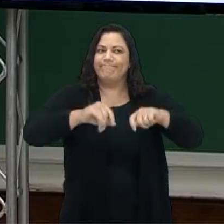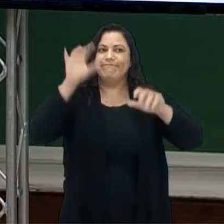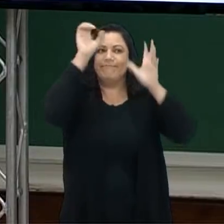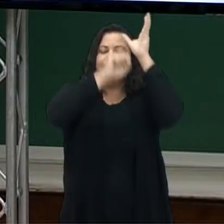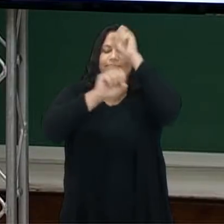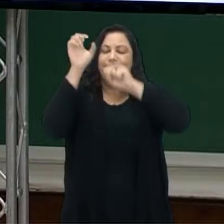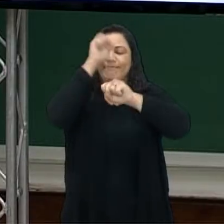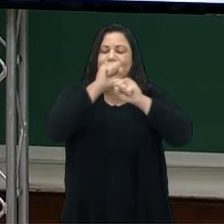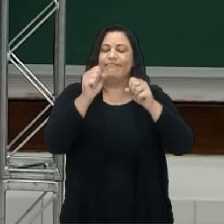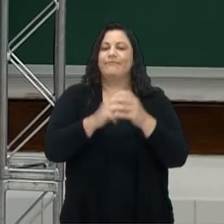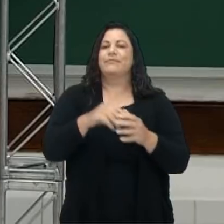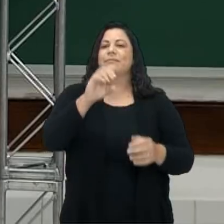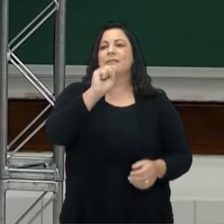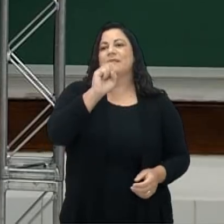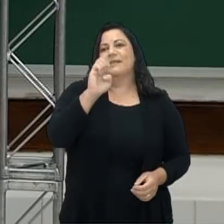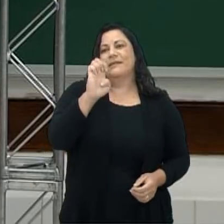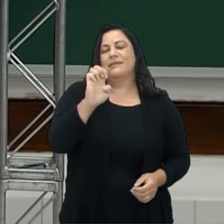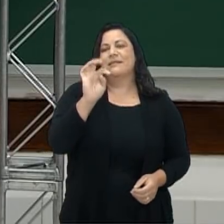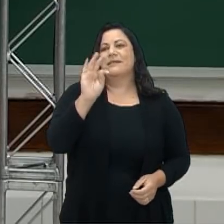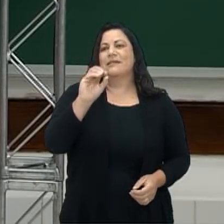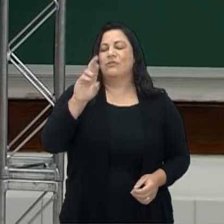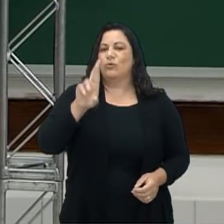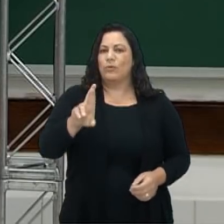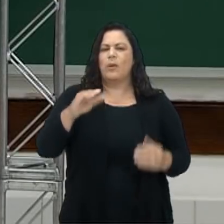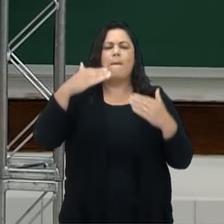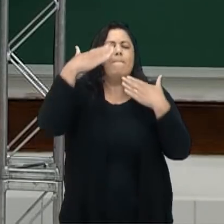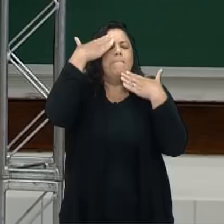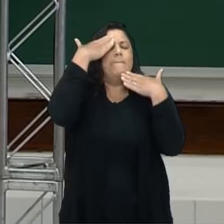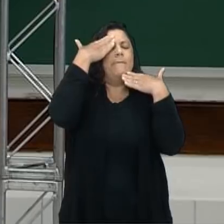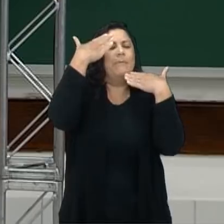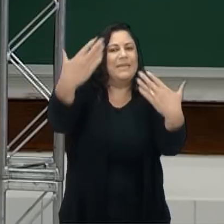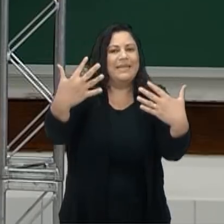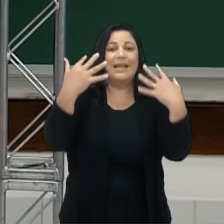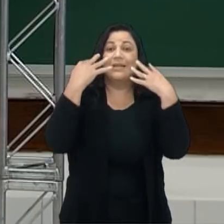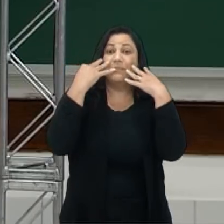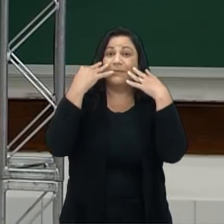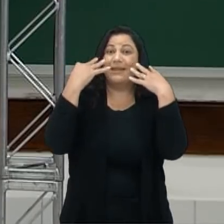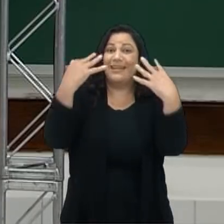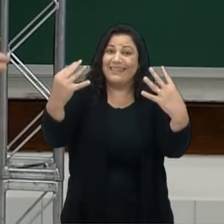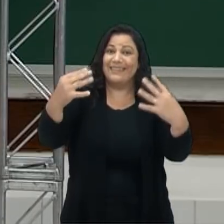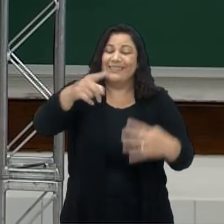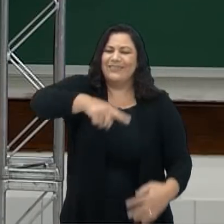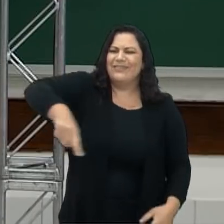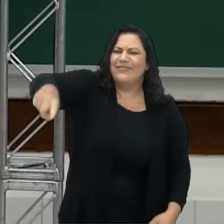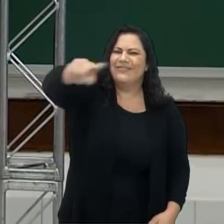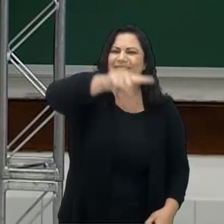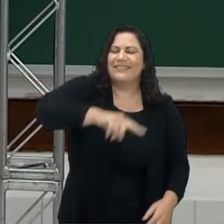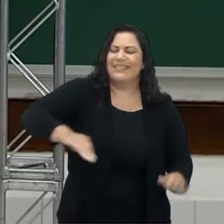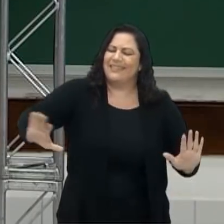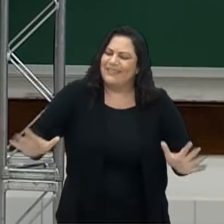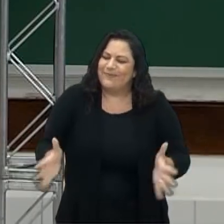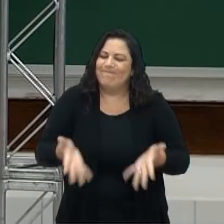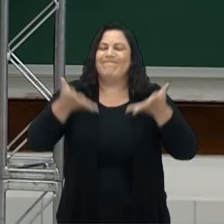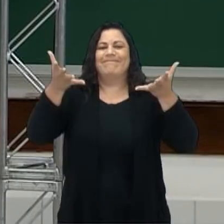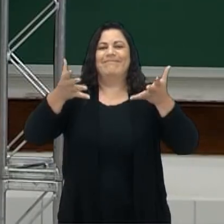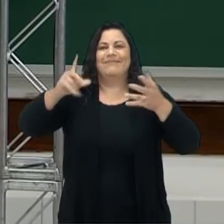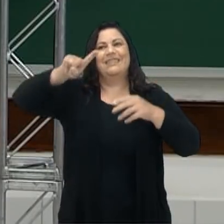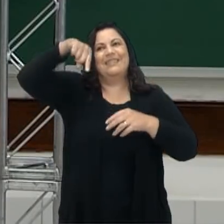de setores, certo? Muito obrigada pela atenção de vocês, sejam extraordinários e até a próxima!